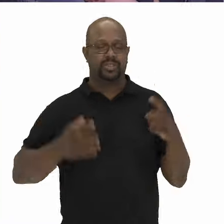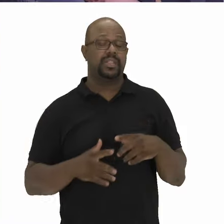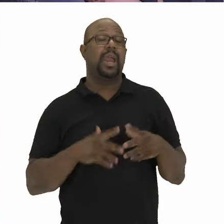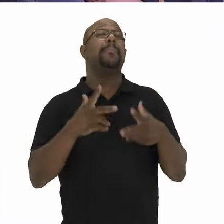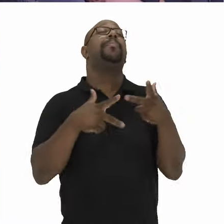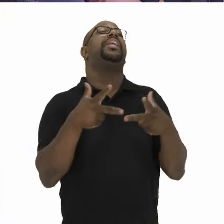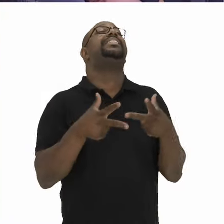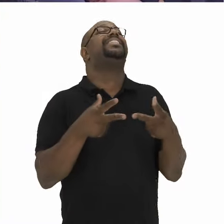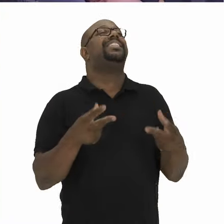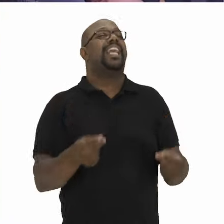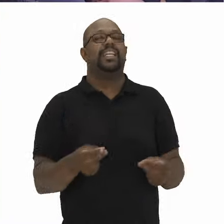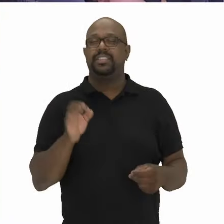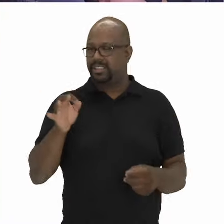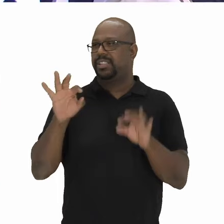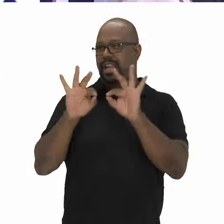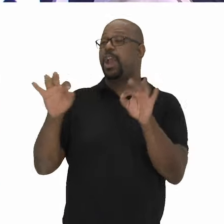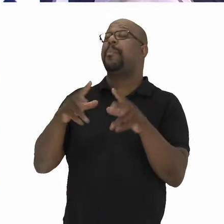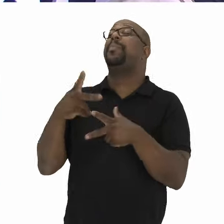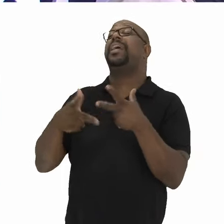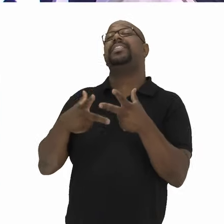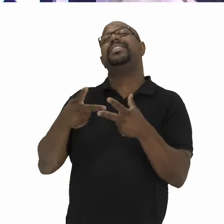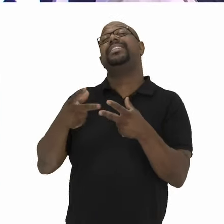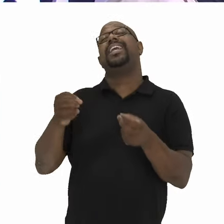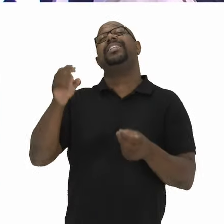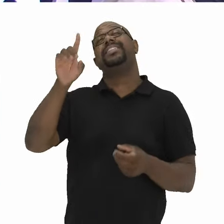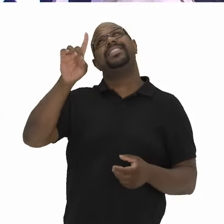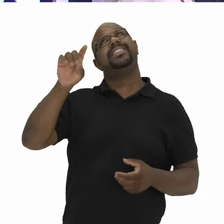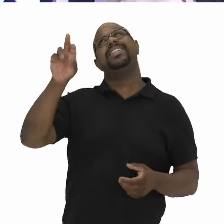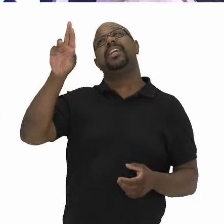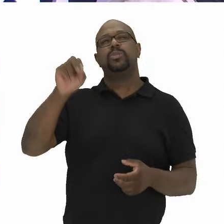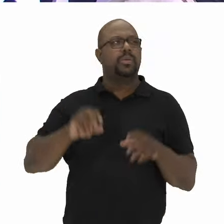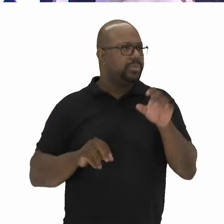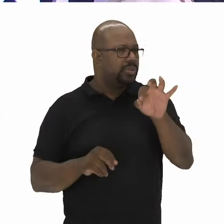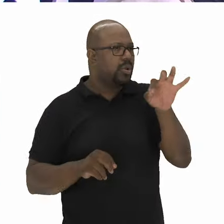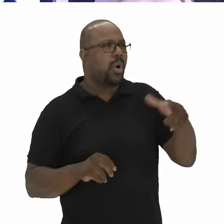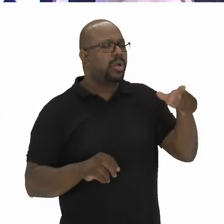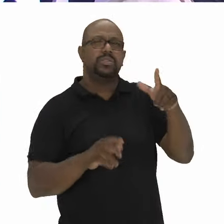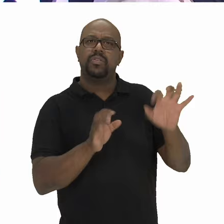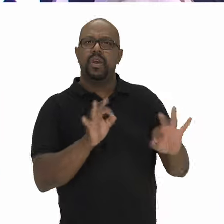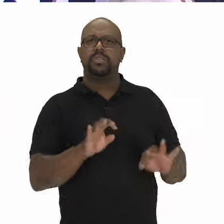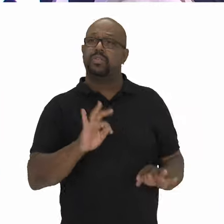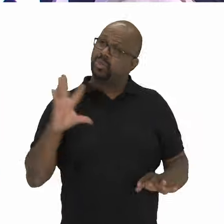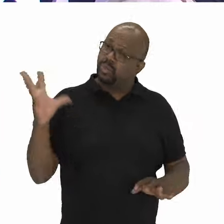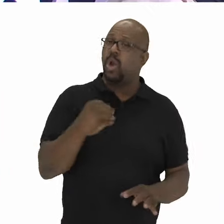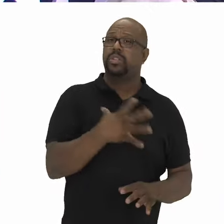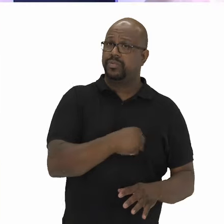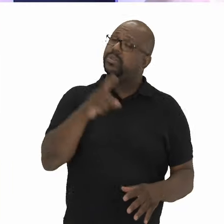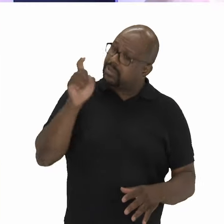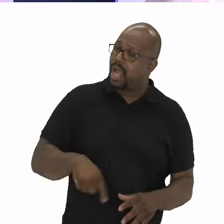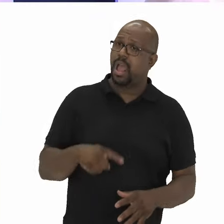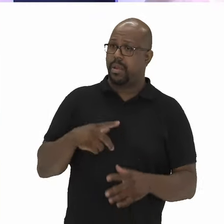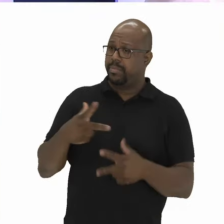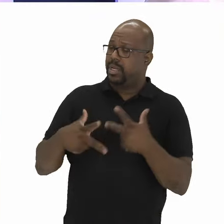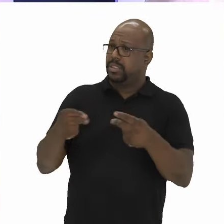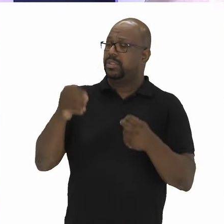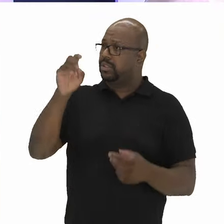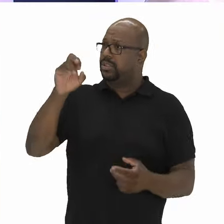olho vejo até azinha presente de Deus presente de Deus como se alguém não fosse ex como se todos os filhos não